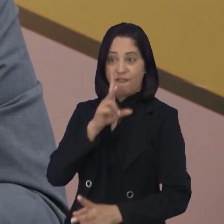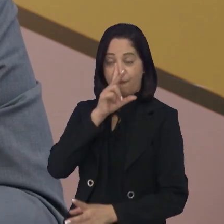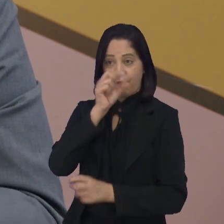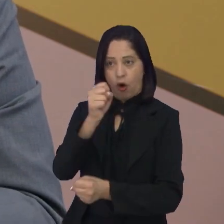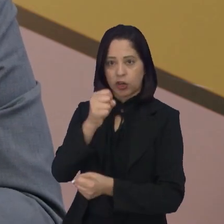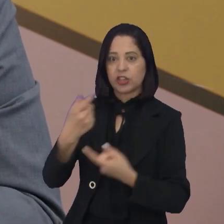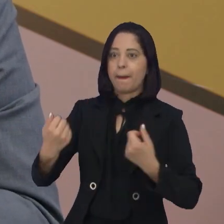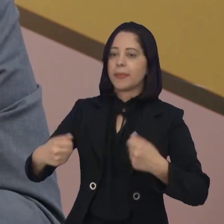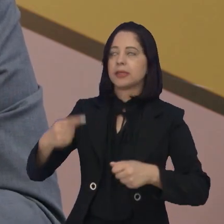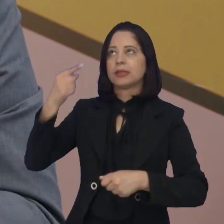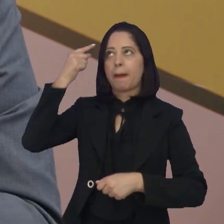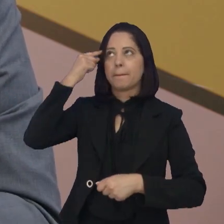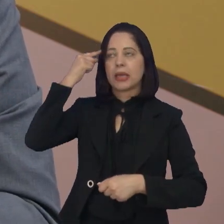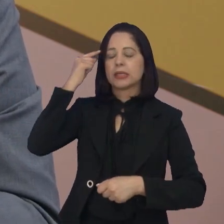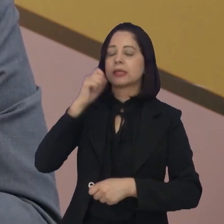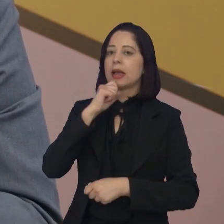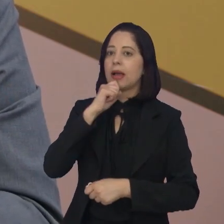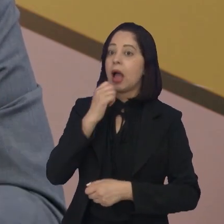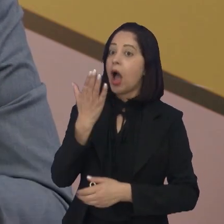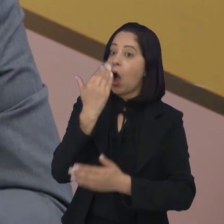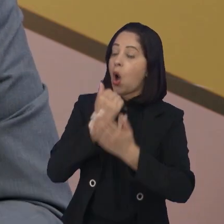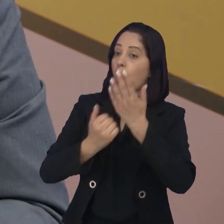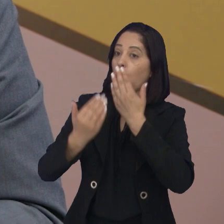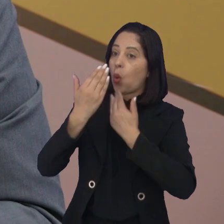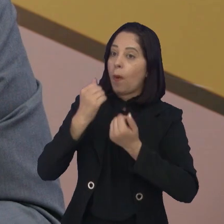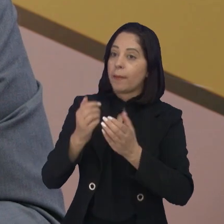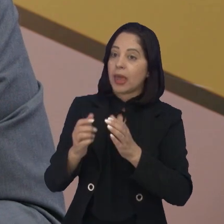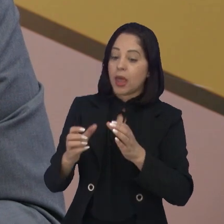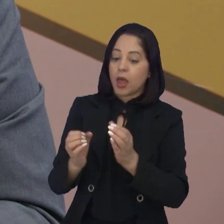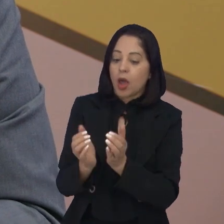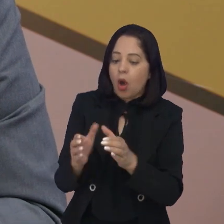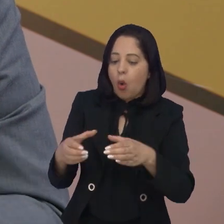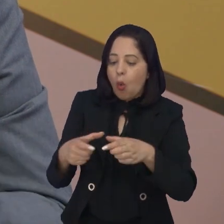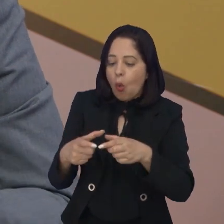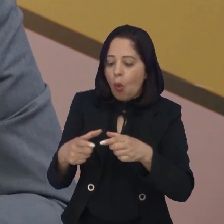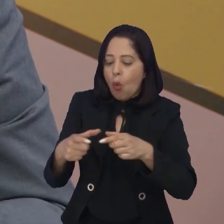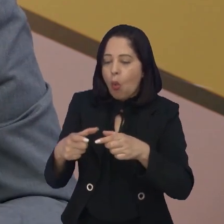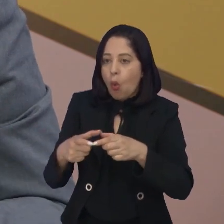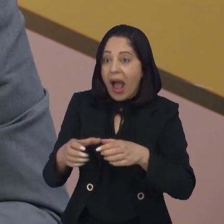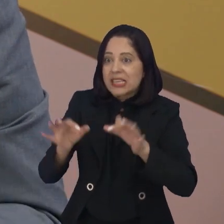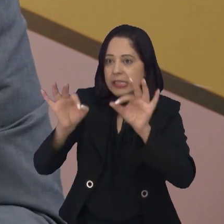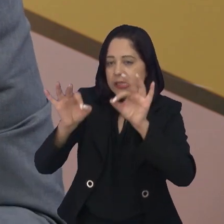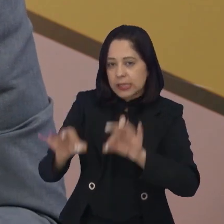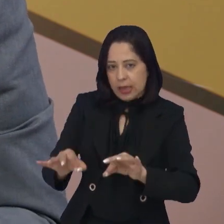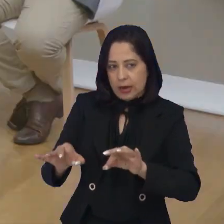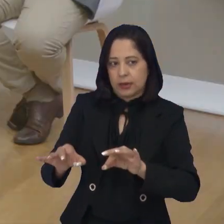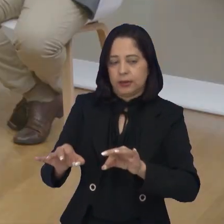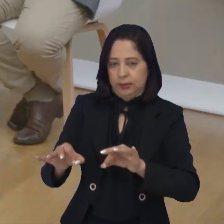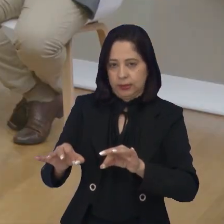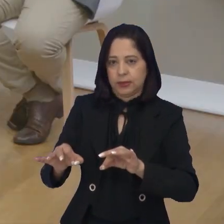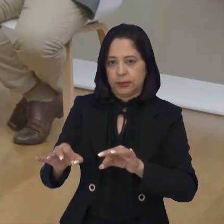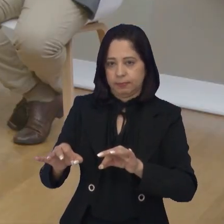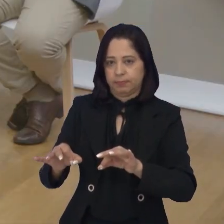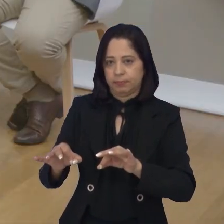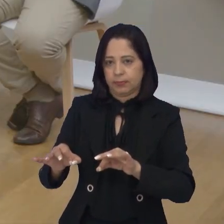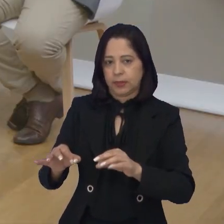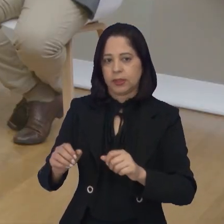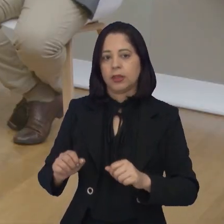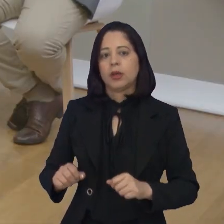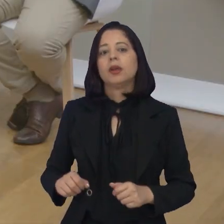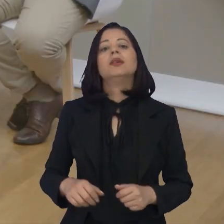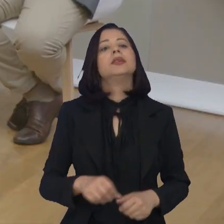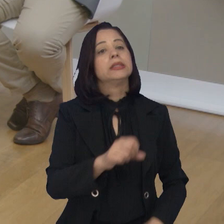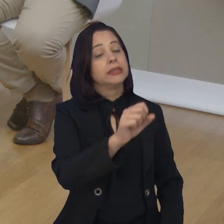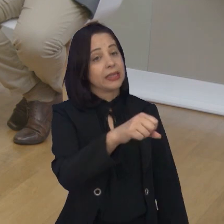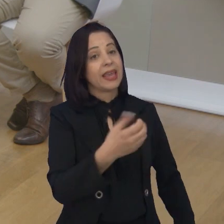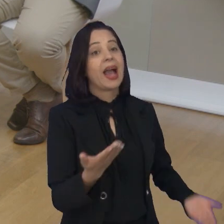e calcular a nossa quantidade de proteína, principalmente. Né? Nos meus vídeos, até nas minhas redes sociais, eu sempre falo da meta proteica. Justamente